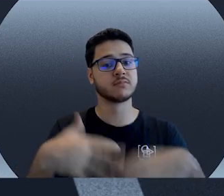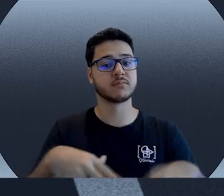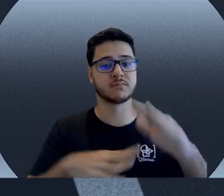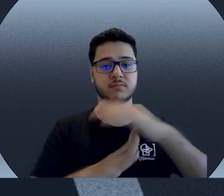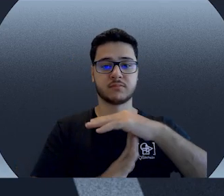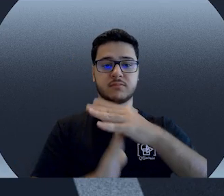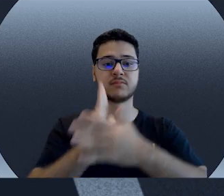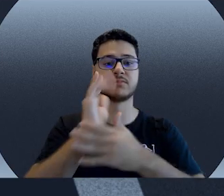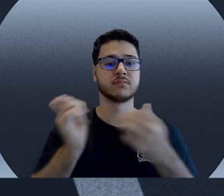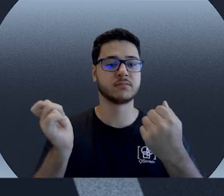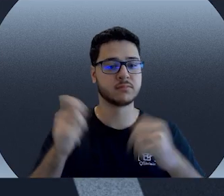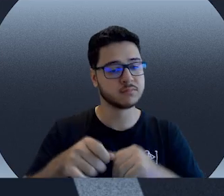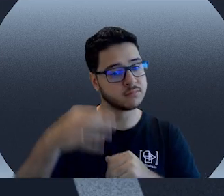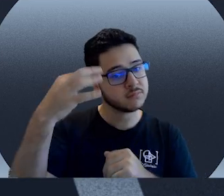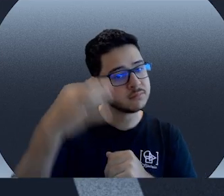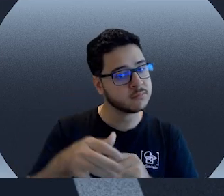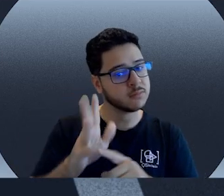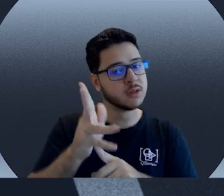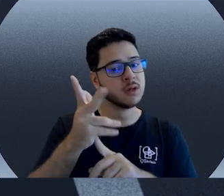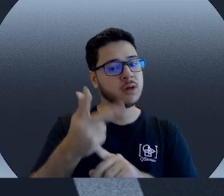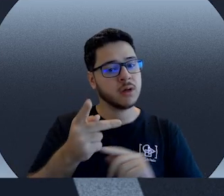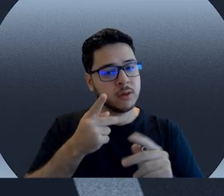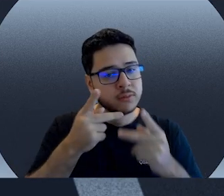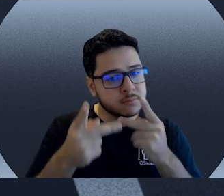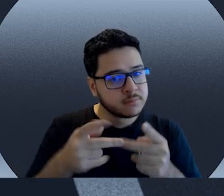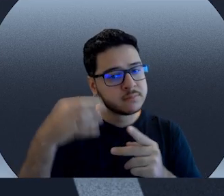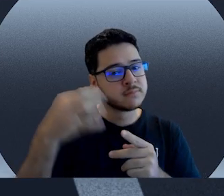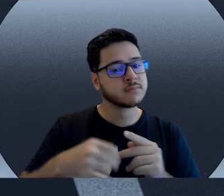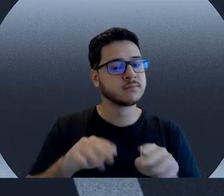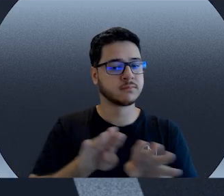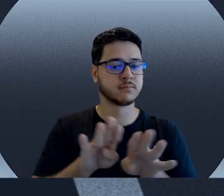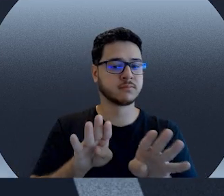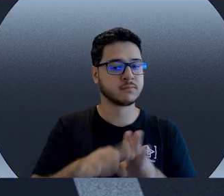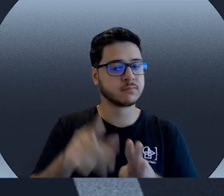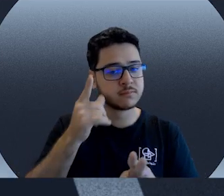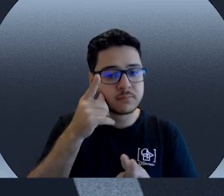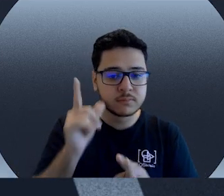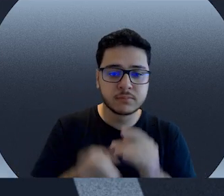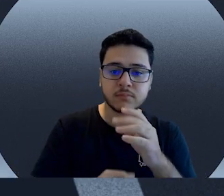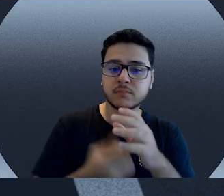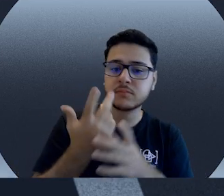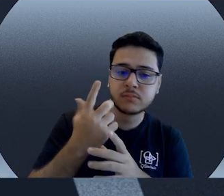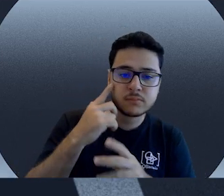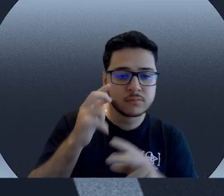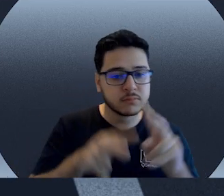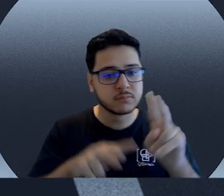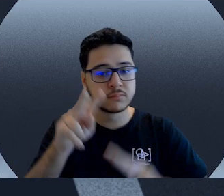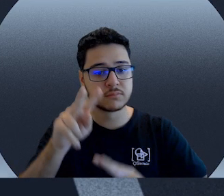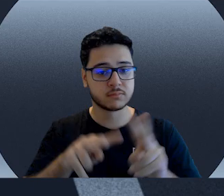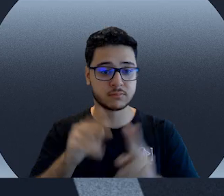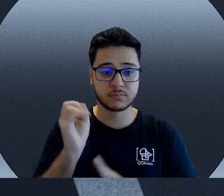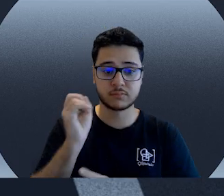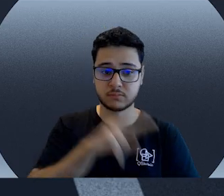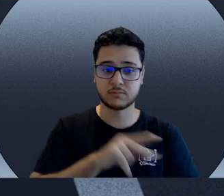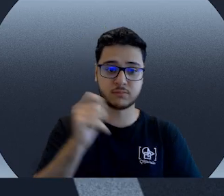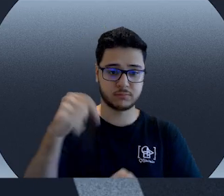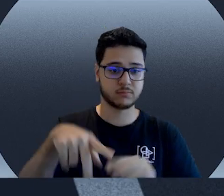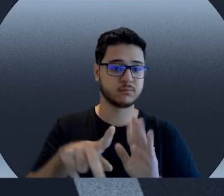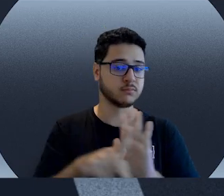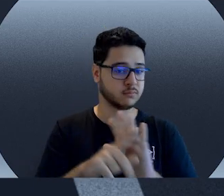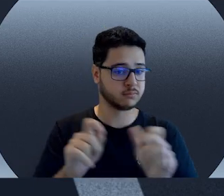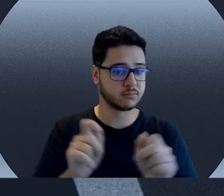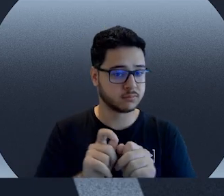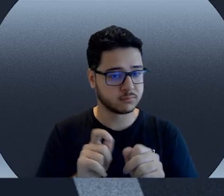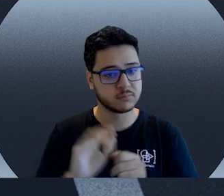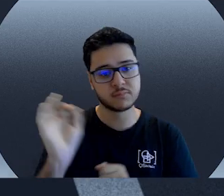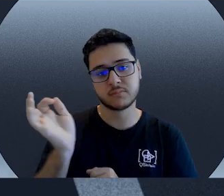do que a artista quis dizer, eu também sou capaz de criar interpretações novas dessa obra? Com certeza. E